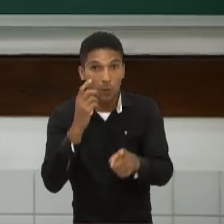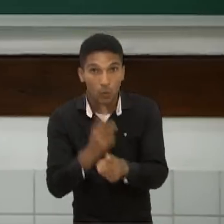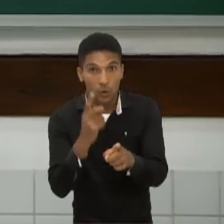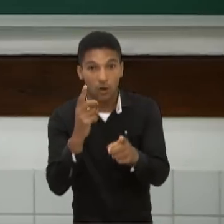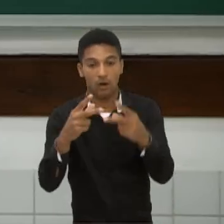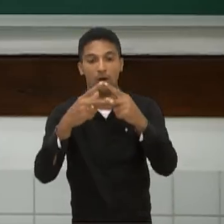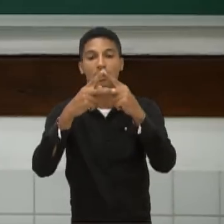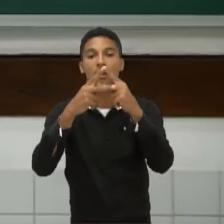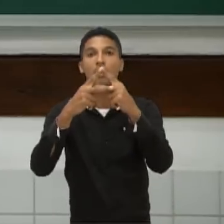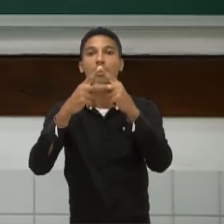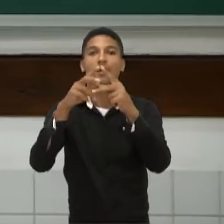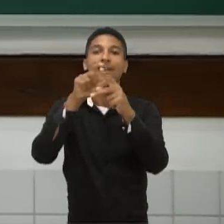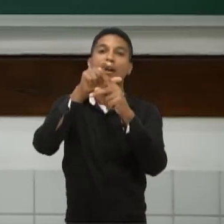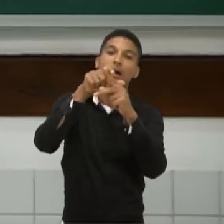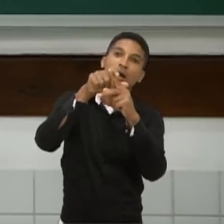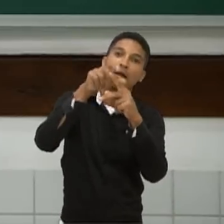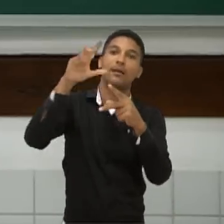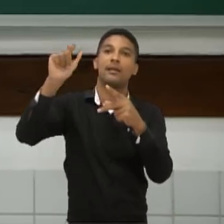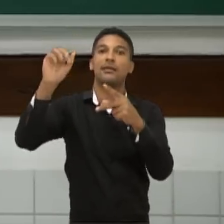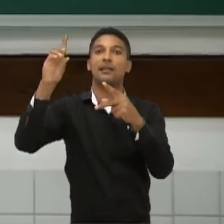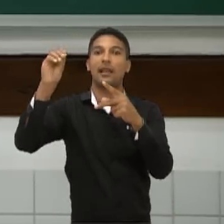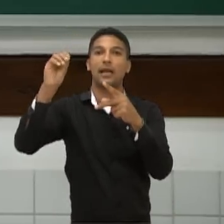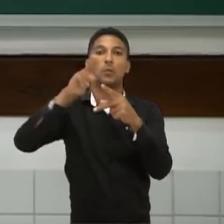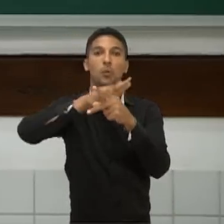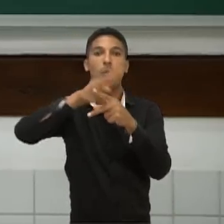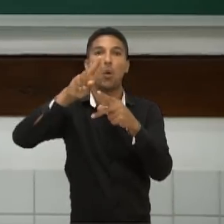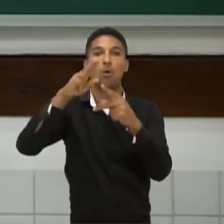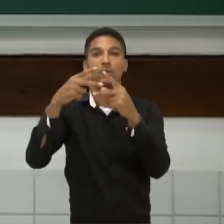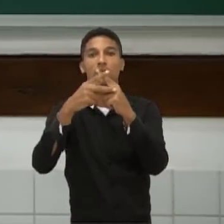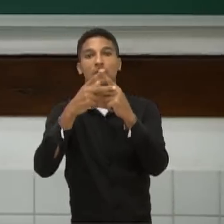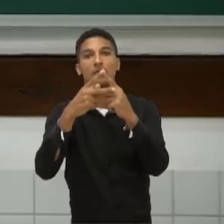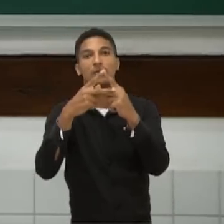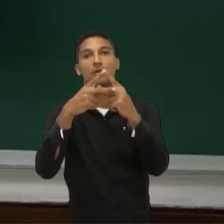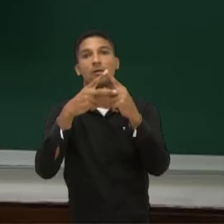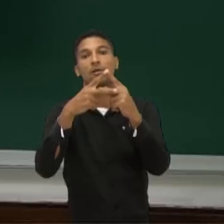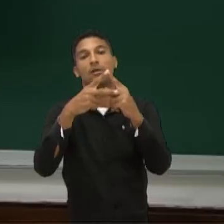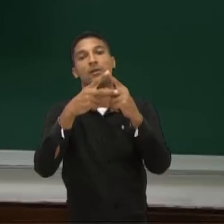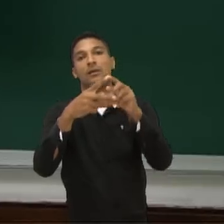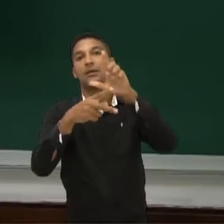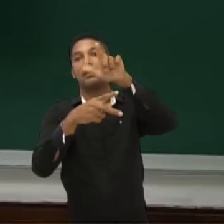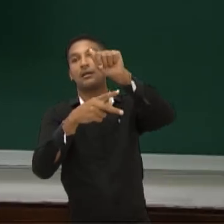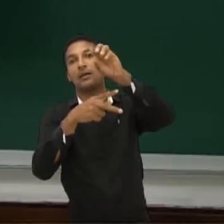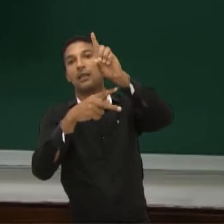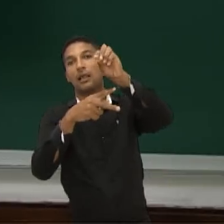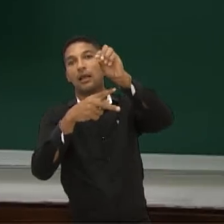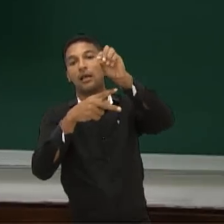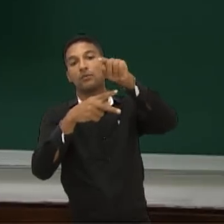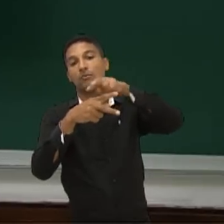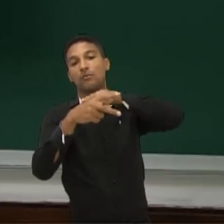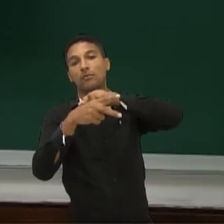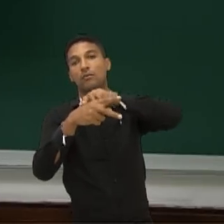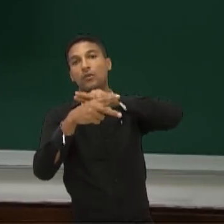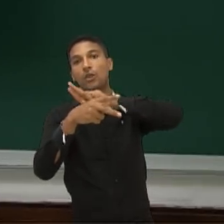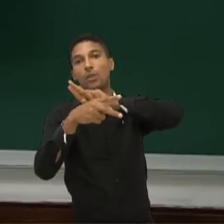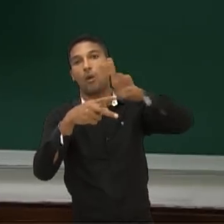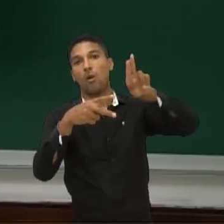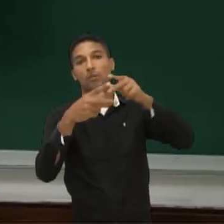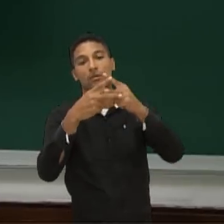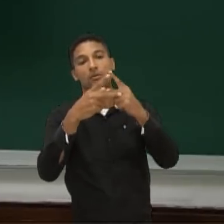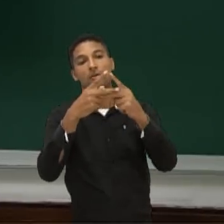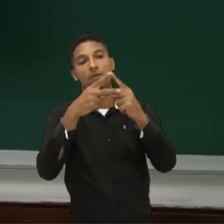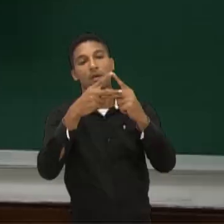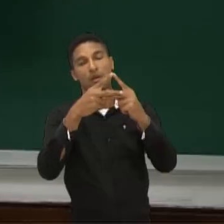Identificaram esses lados? Como que você identificou aí em casa? Então, olha só como que você pode identificar esses lados. Então, eles